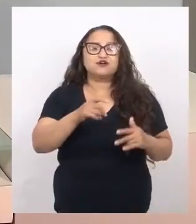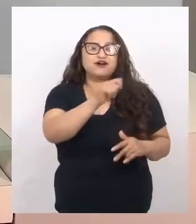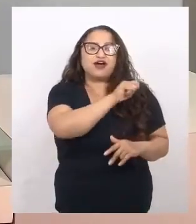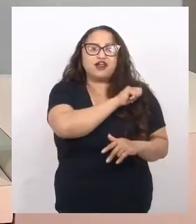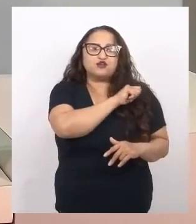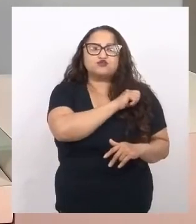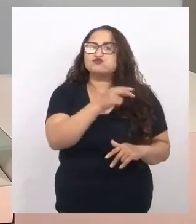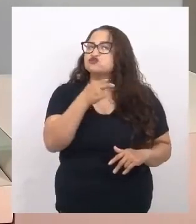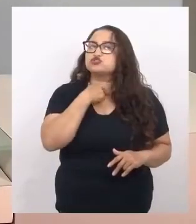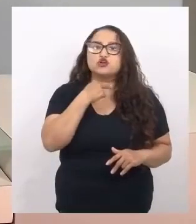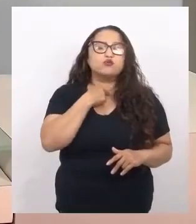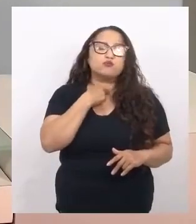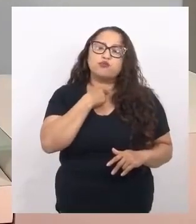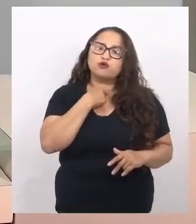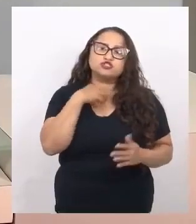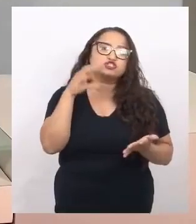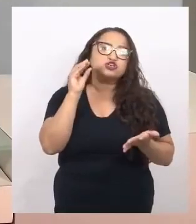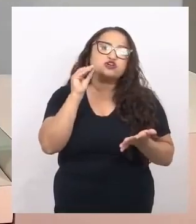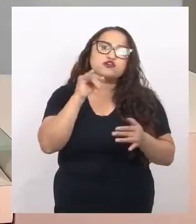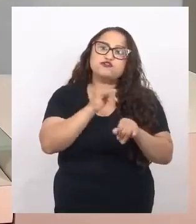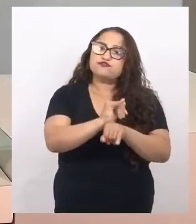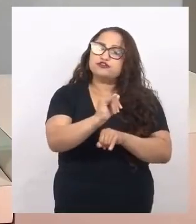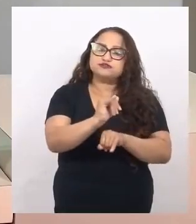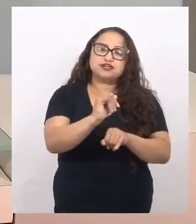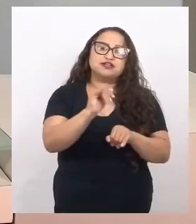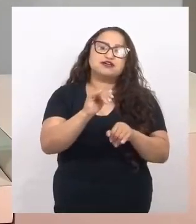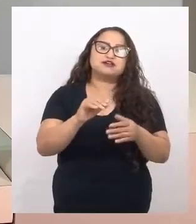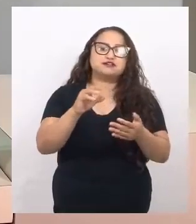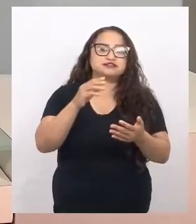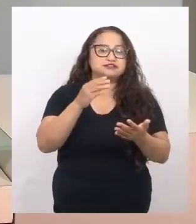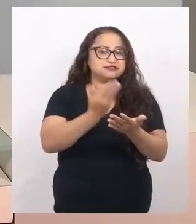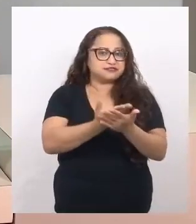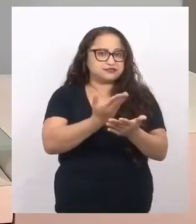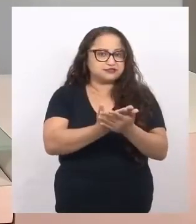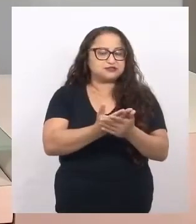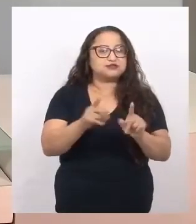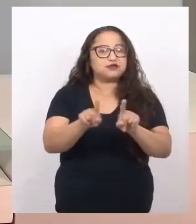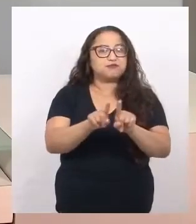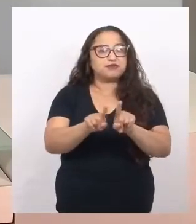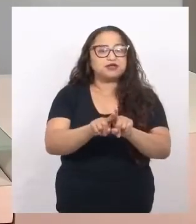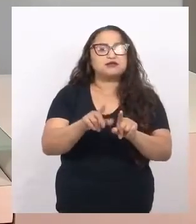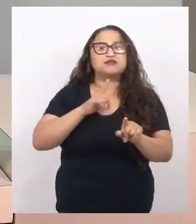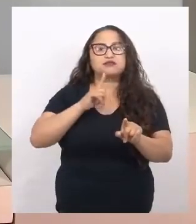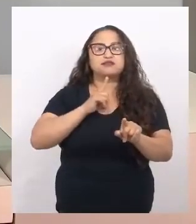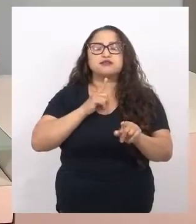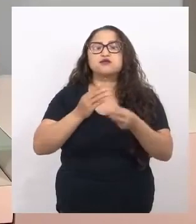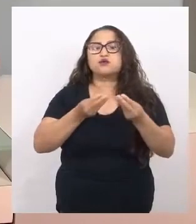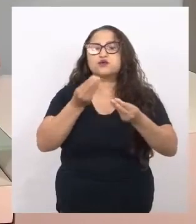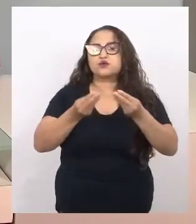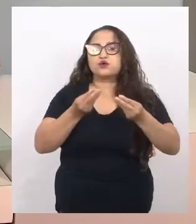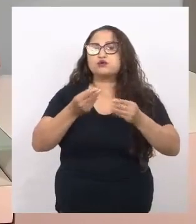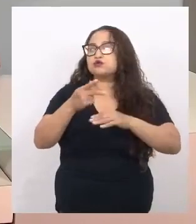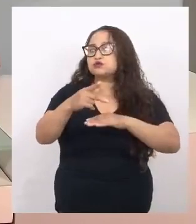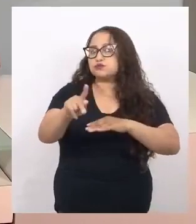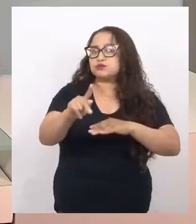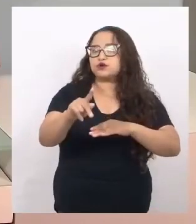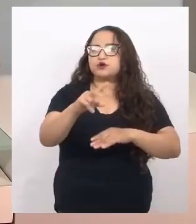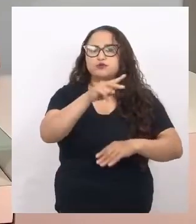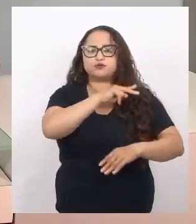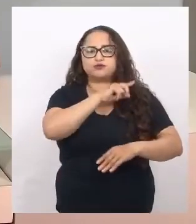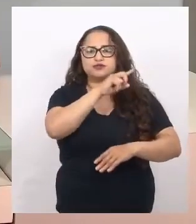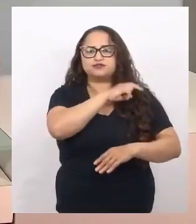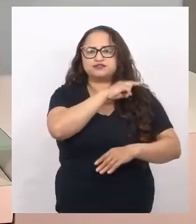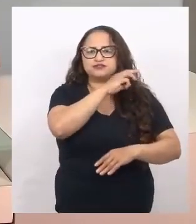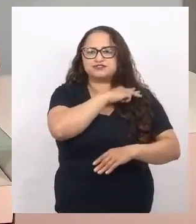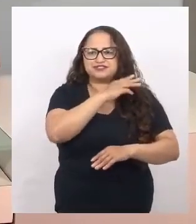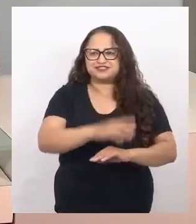Isso. integrante do currículo, né? Uma opção faz parte da carga horária do aluno, da previsão que ele tem para o seu ensino médio, conectado com o que ele já